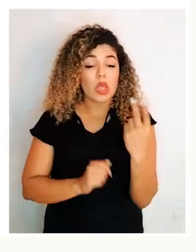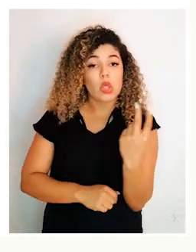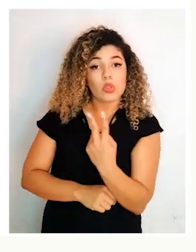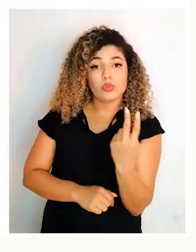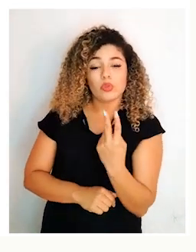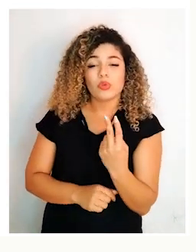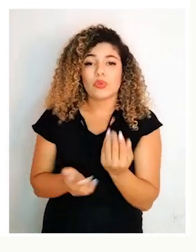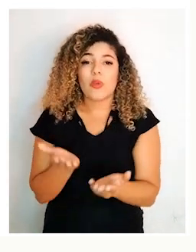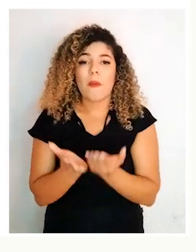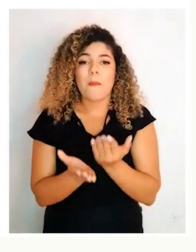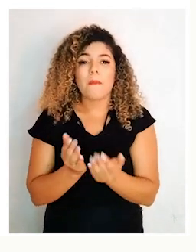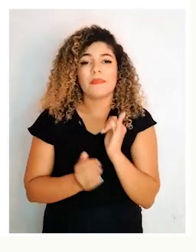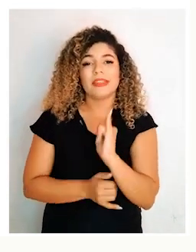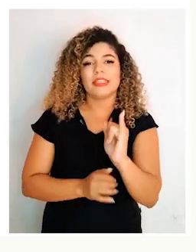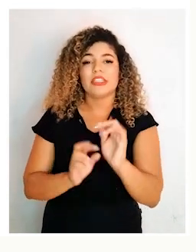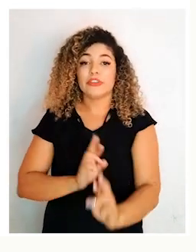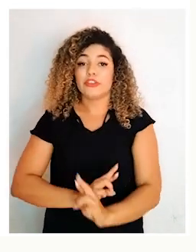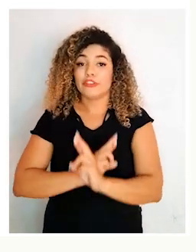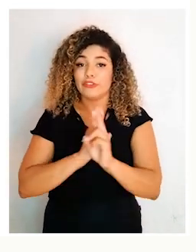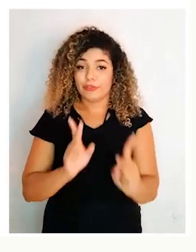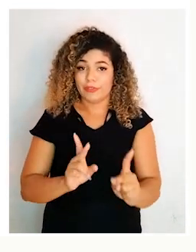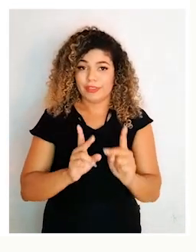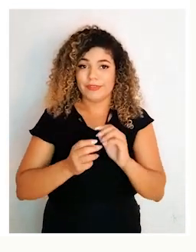com eletrização diferente.